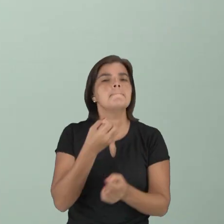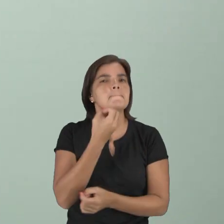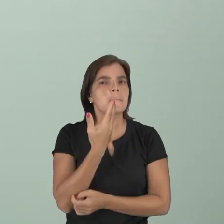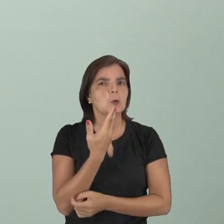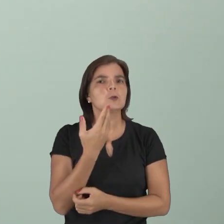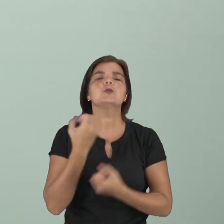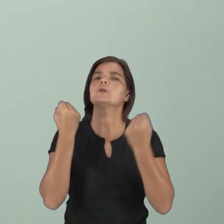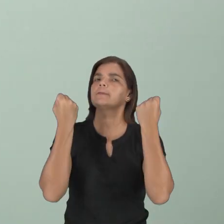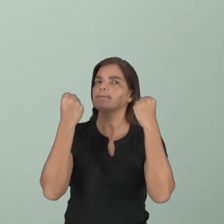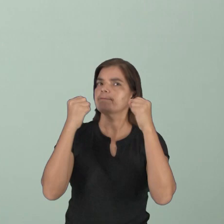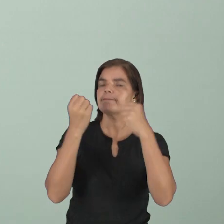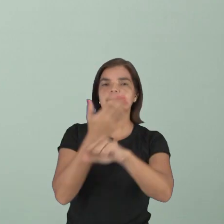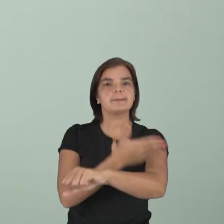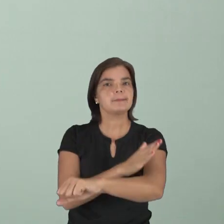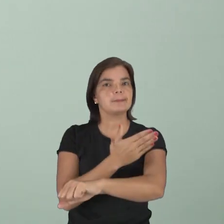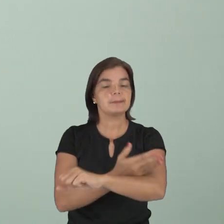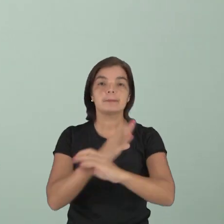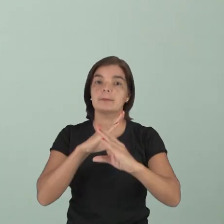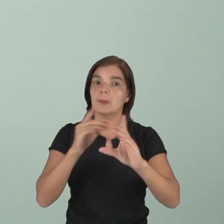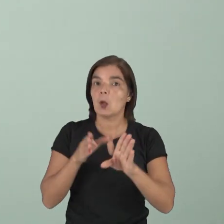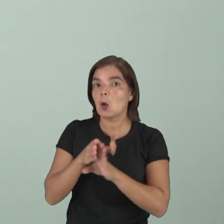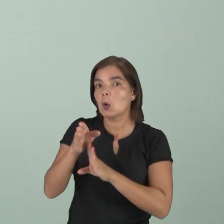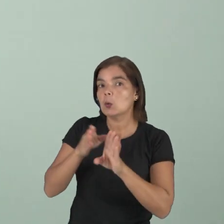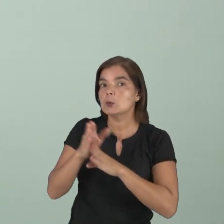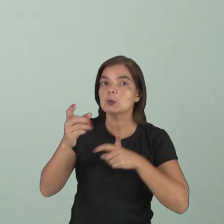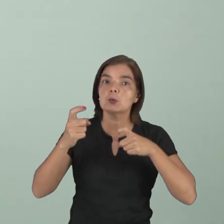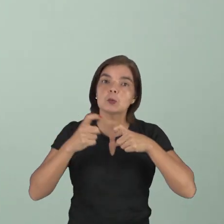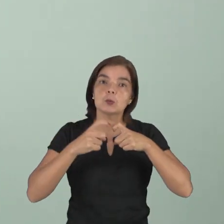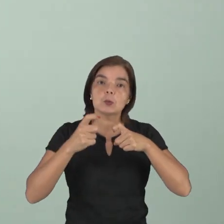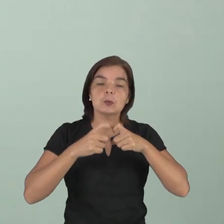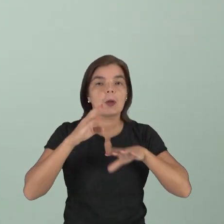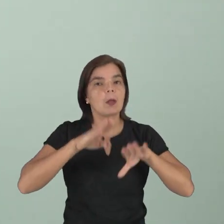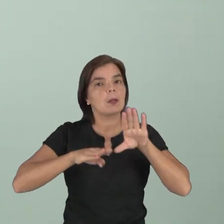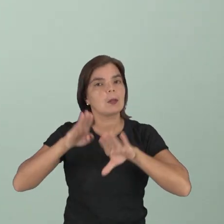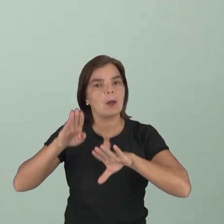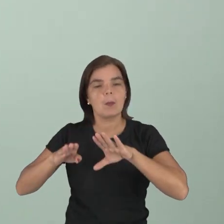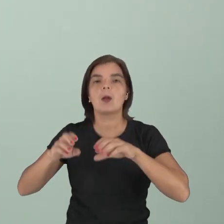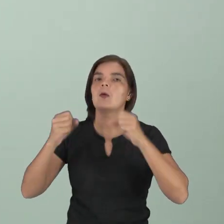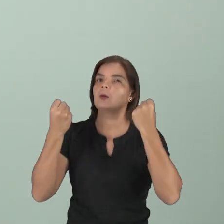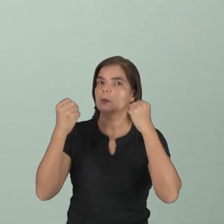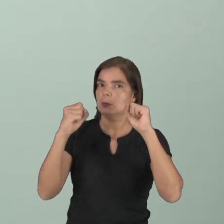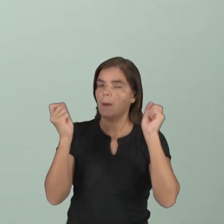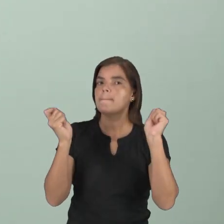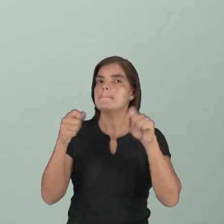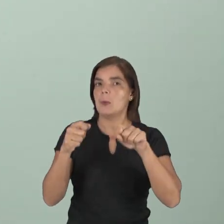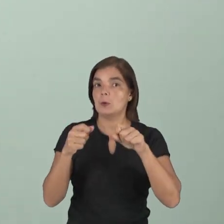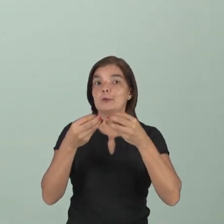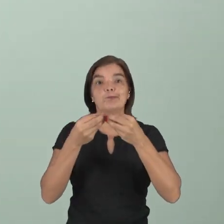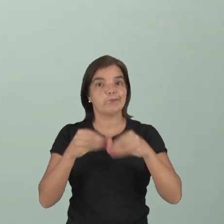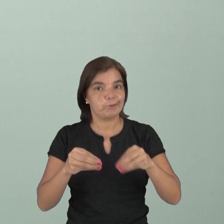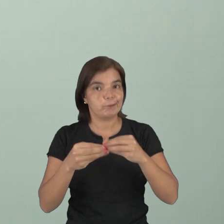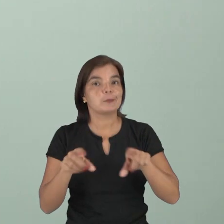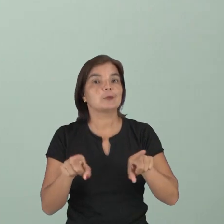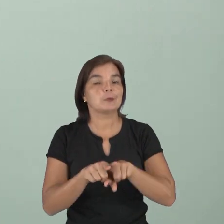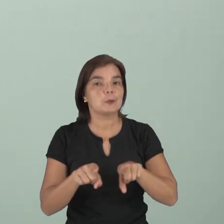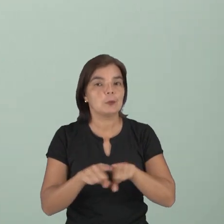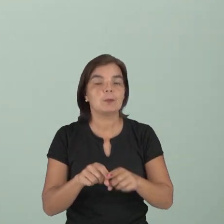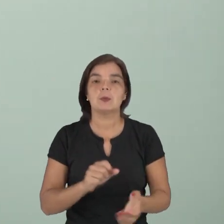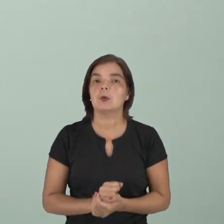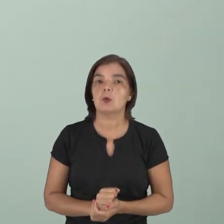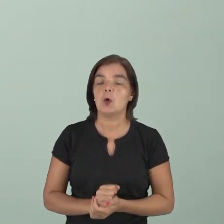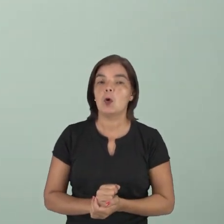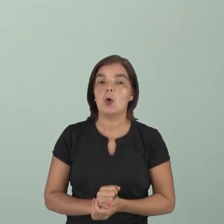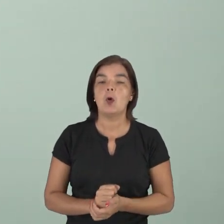prática de exercícios físicos, claro, com orientação médica, porque dependendo do caso, o exercício físico ele pode prejudicar. O